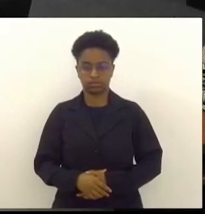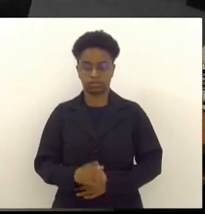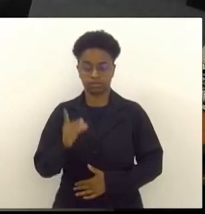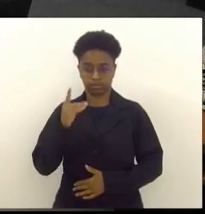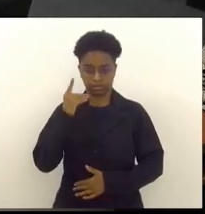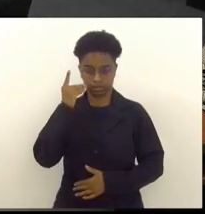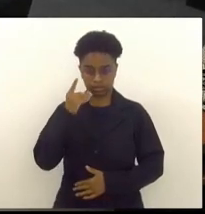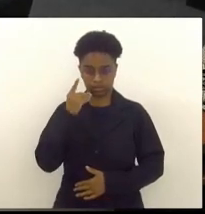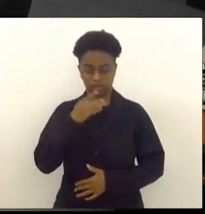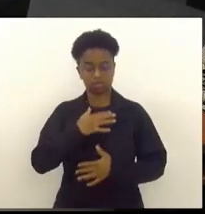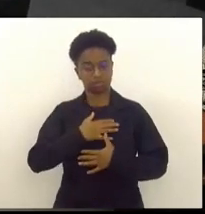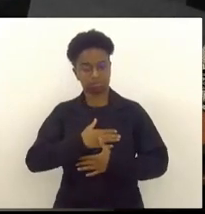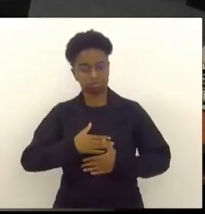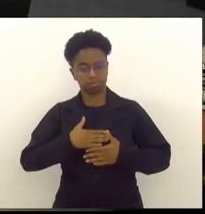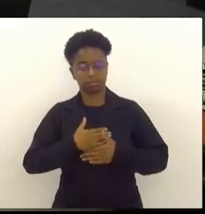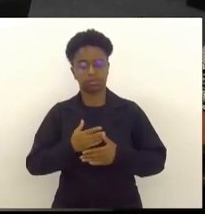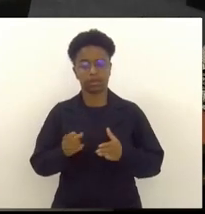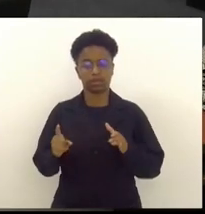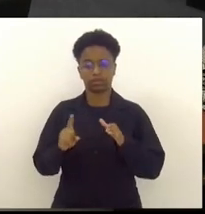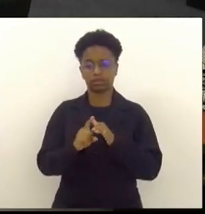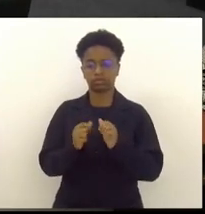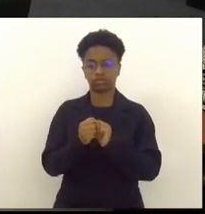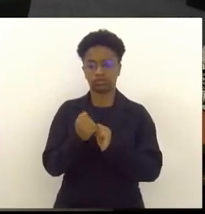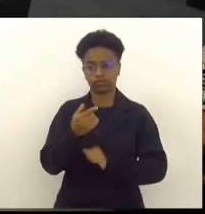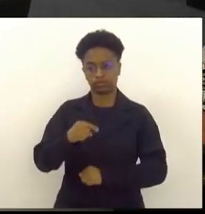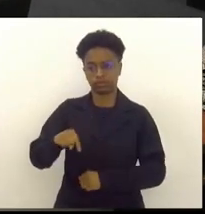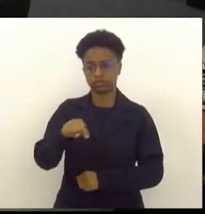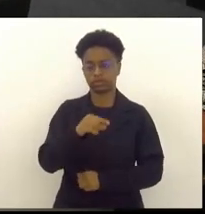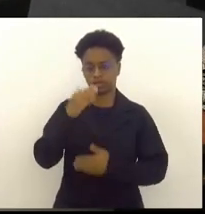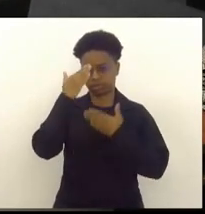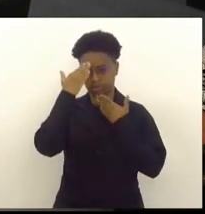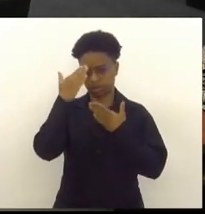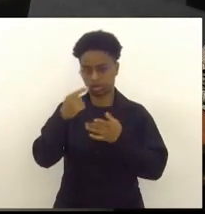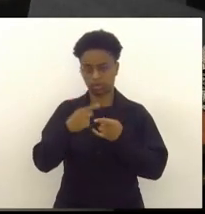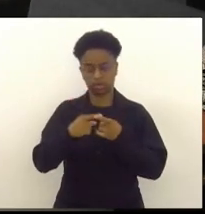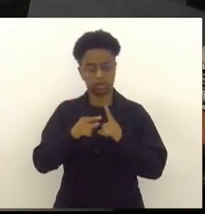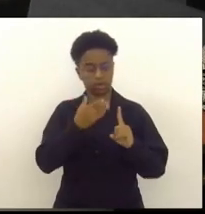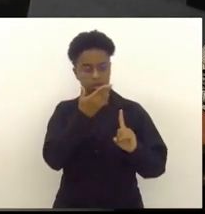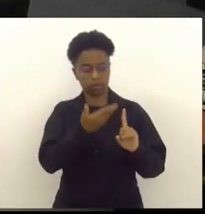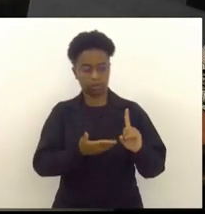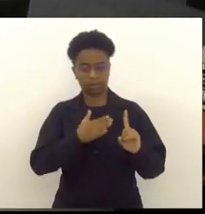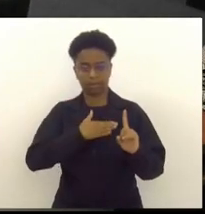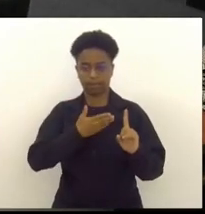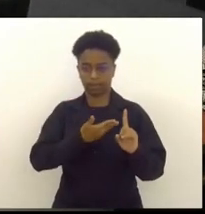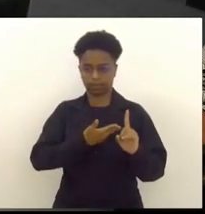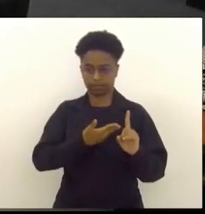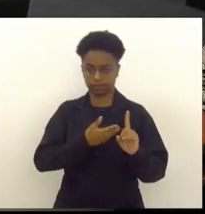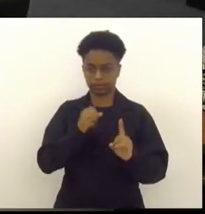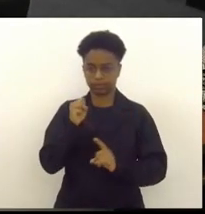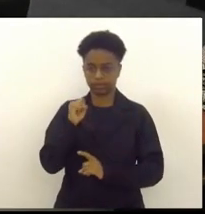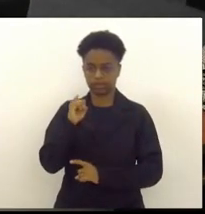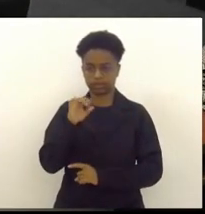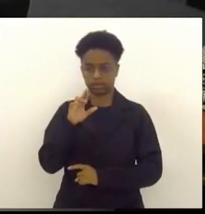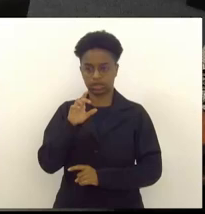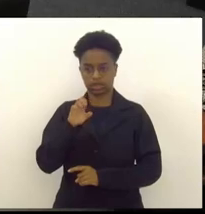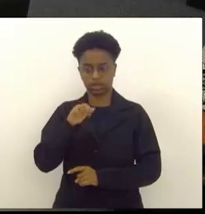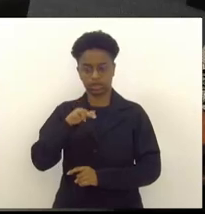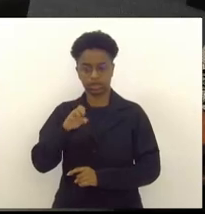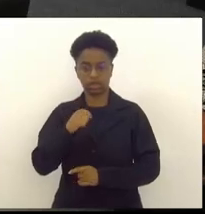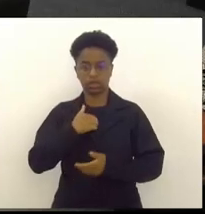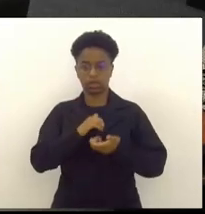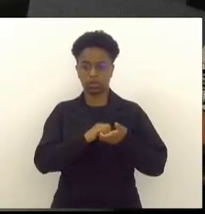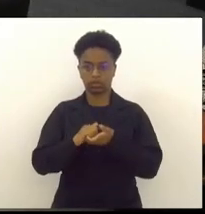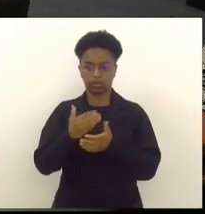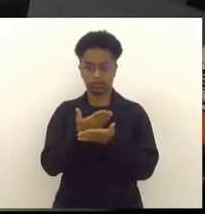Deputado, uma honra estar aqui com o senhor. Obrigado por deferir homenagem à minha colega Sirlene. Saúdo a todas e todos que